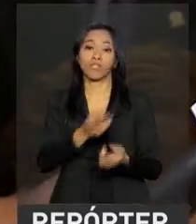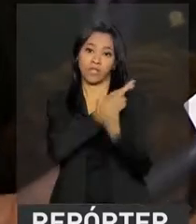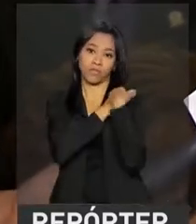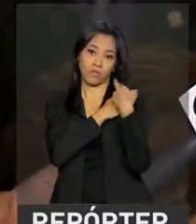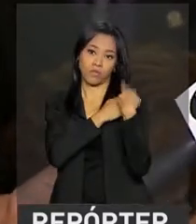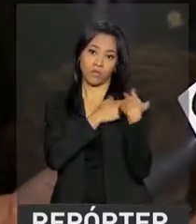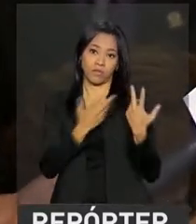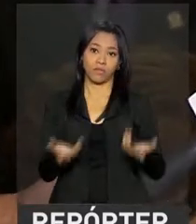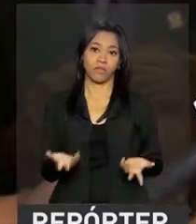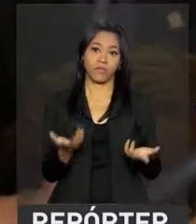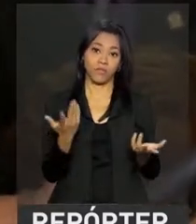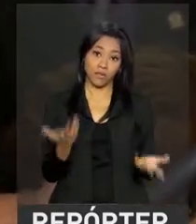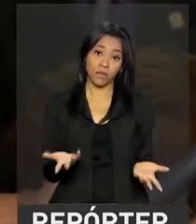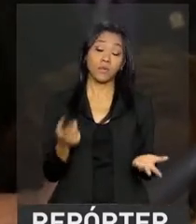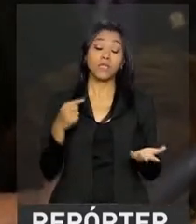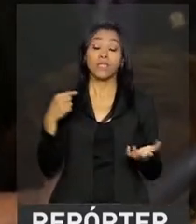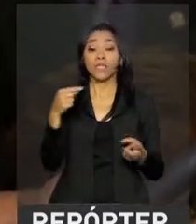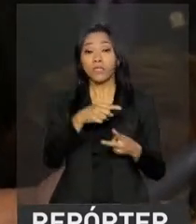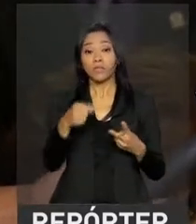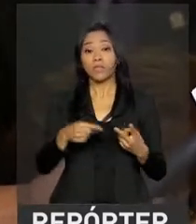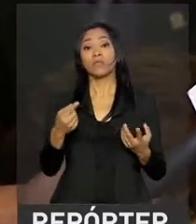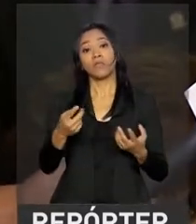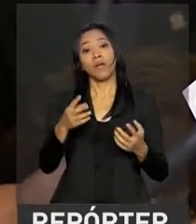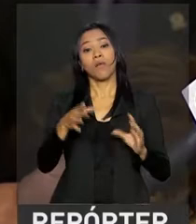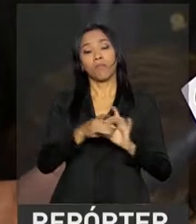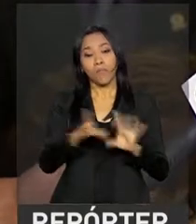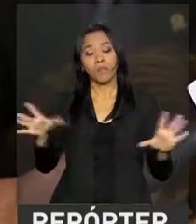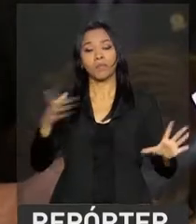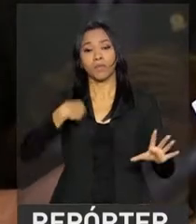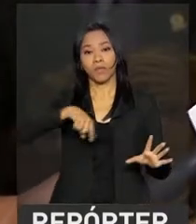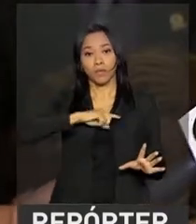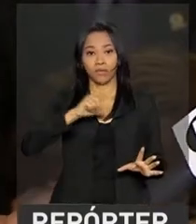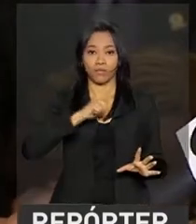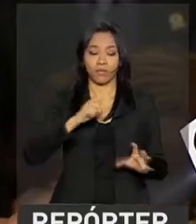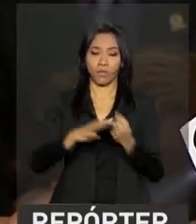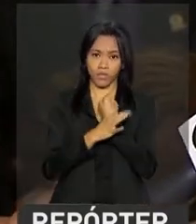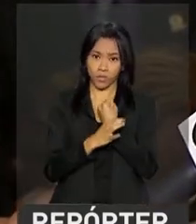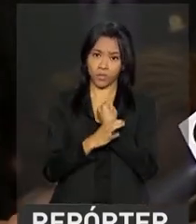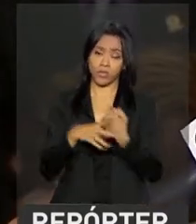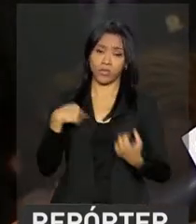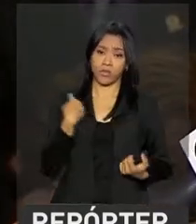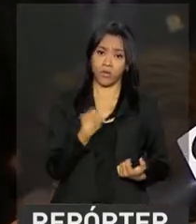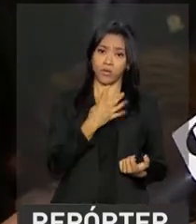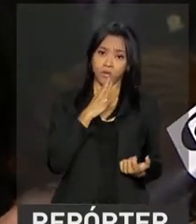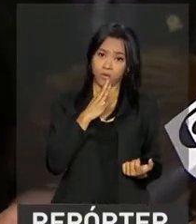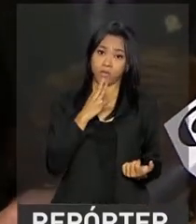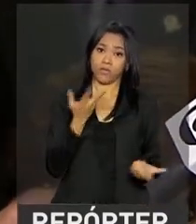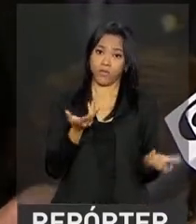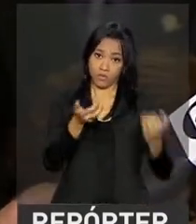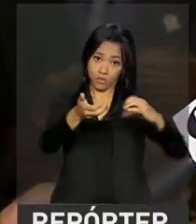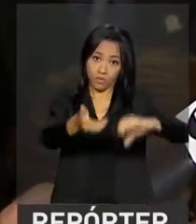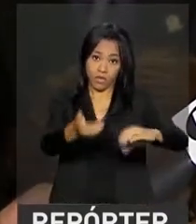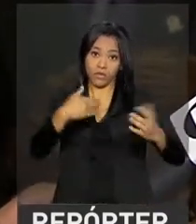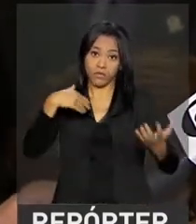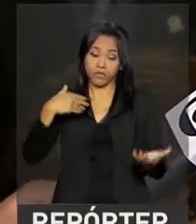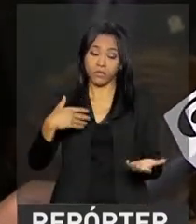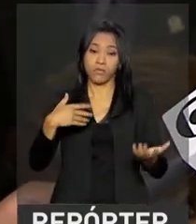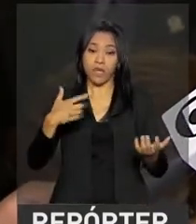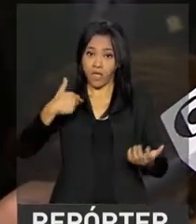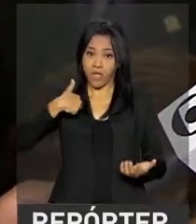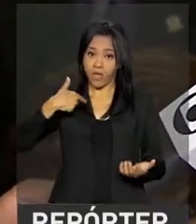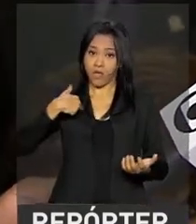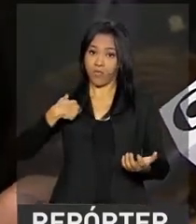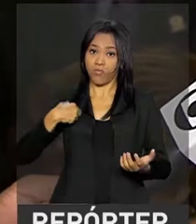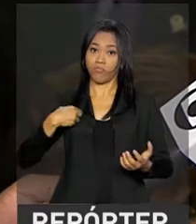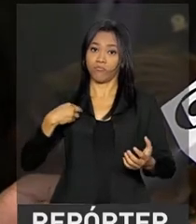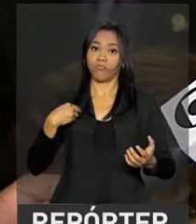são esses fatores permite que nós tenhamos hoje uma segurança porque nós conhecemos o congresso nacional inclusive a sou membro do